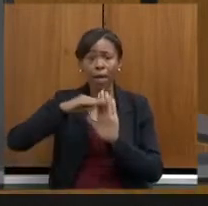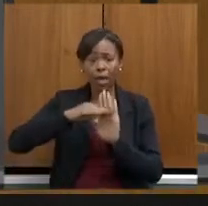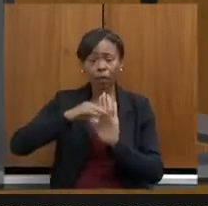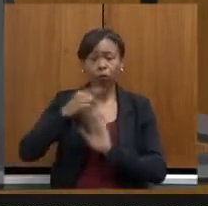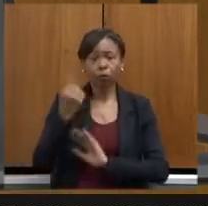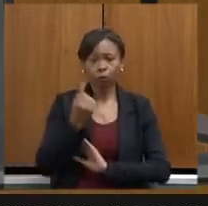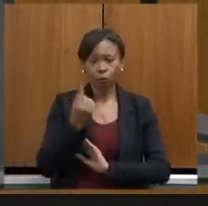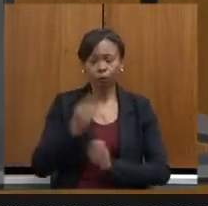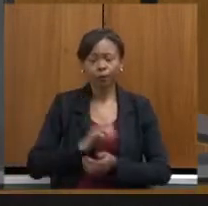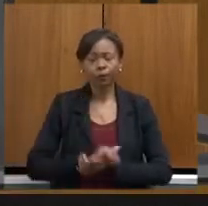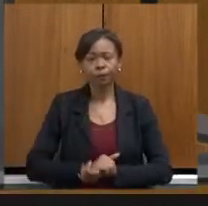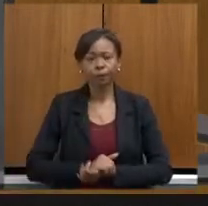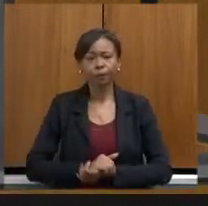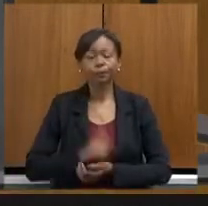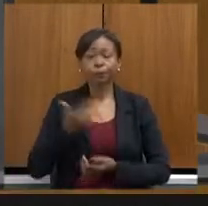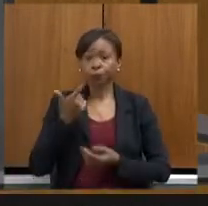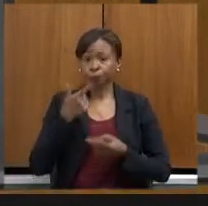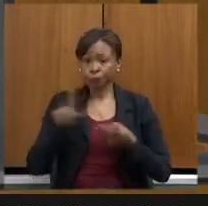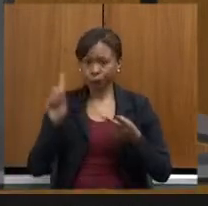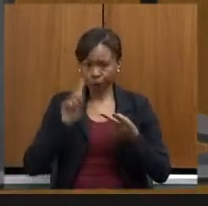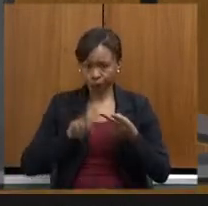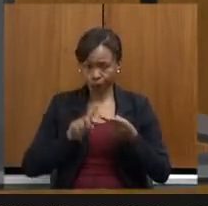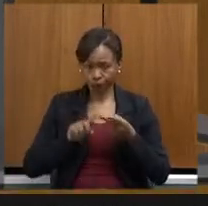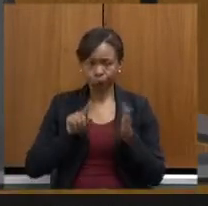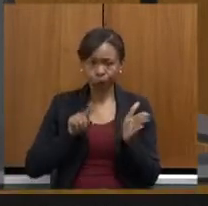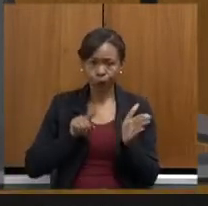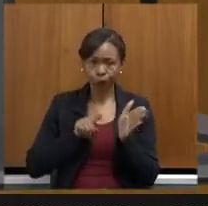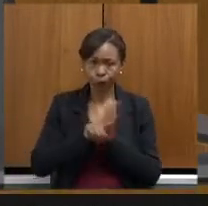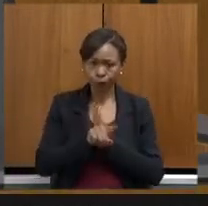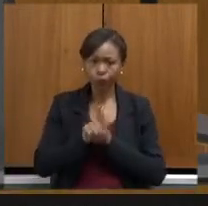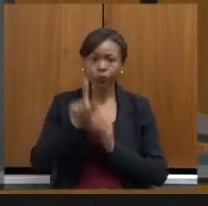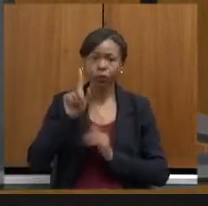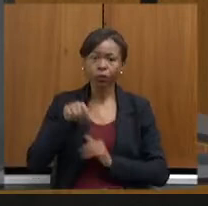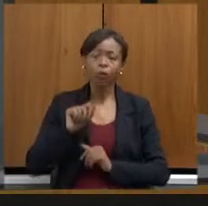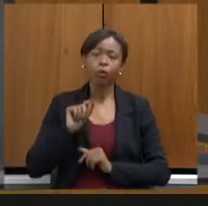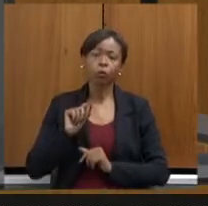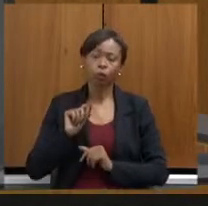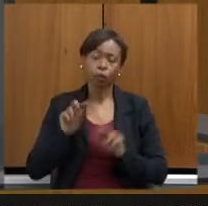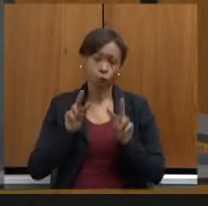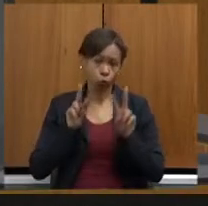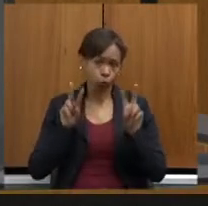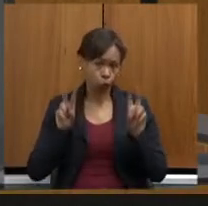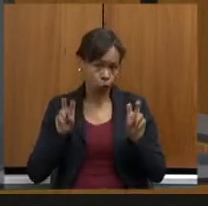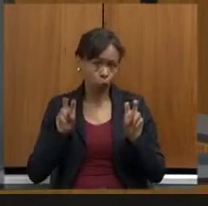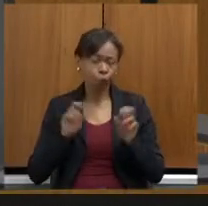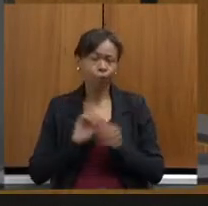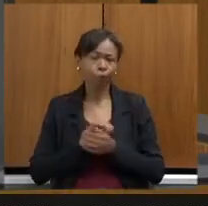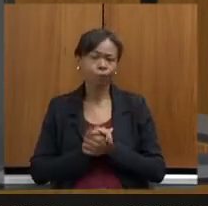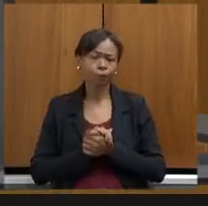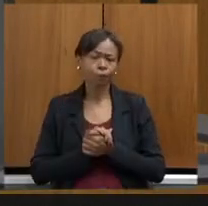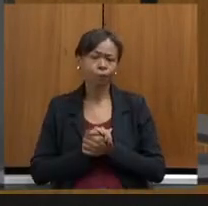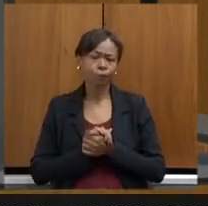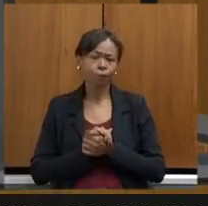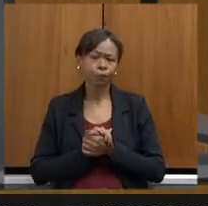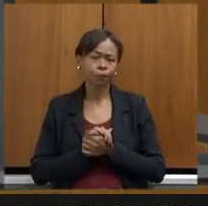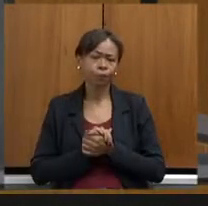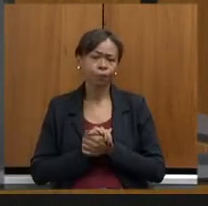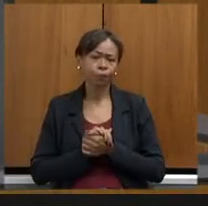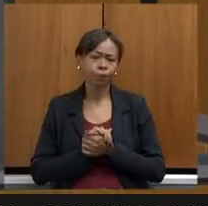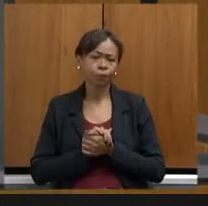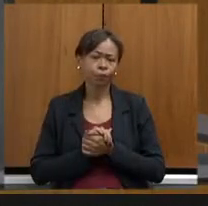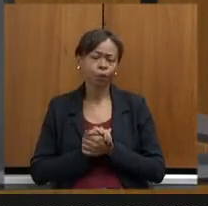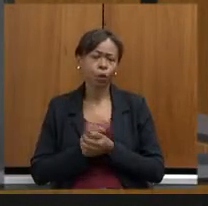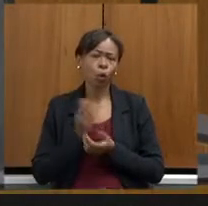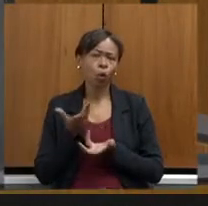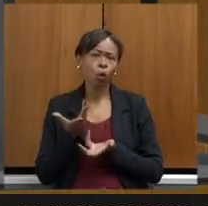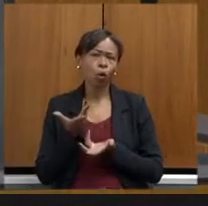é o meu segundo questionamento e em relação as medidas tomadas para realização